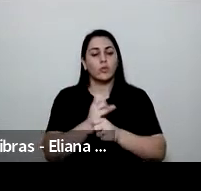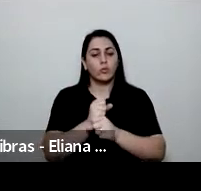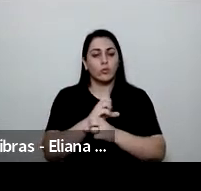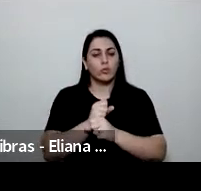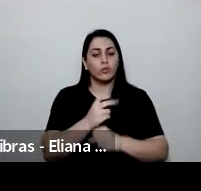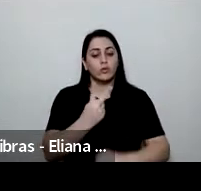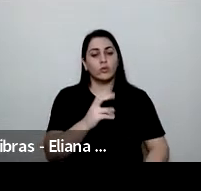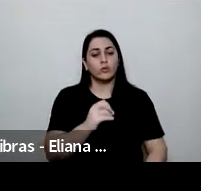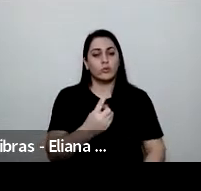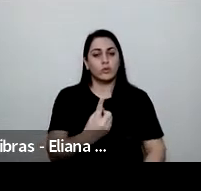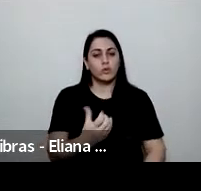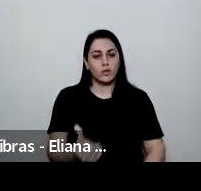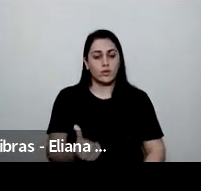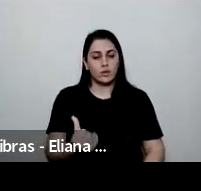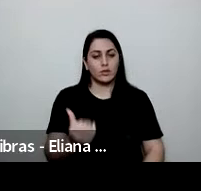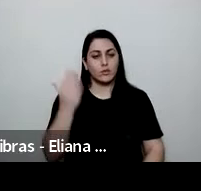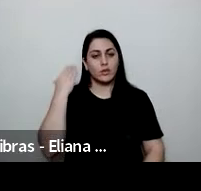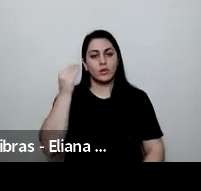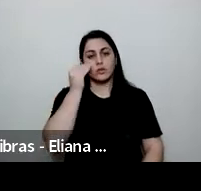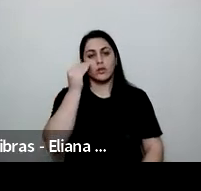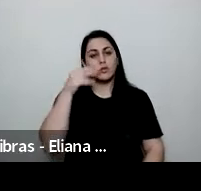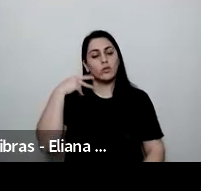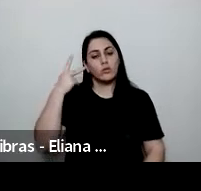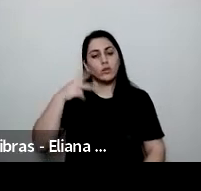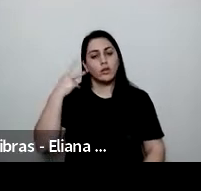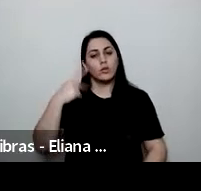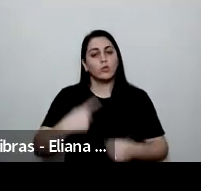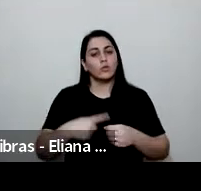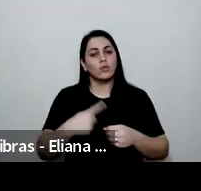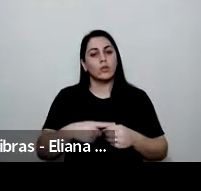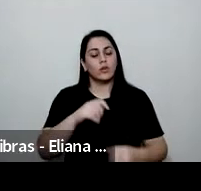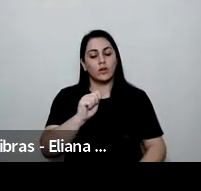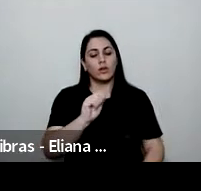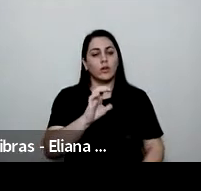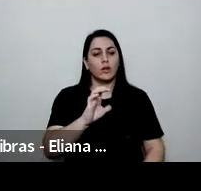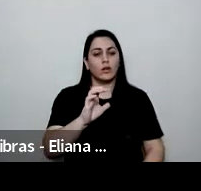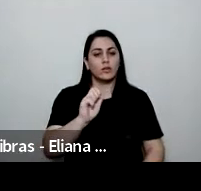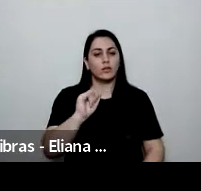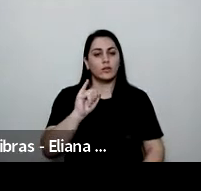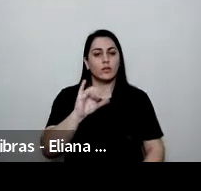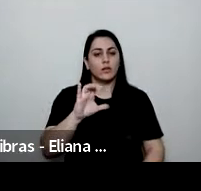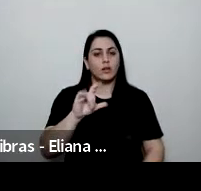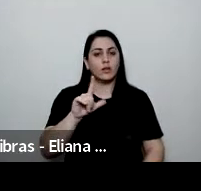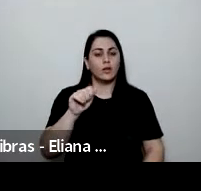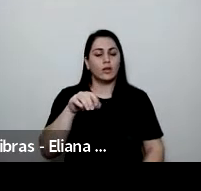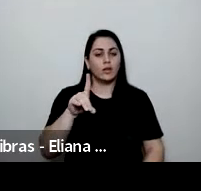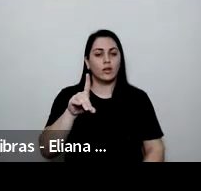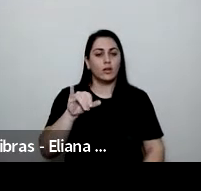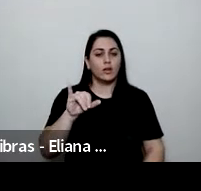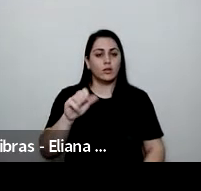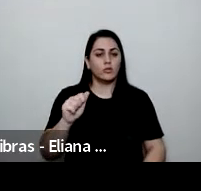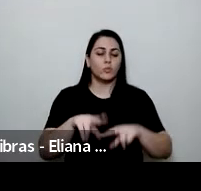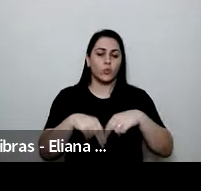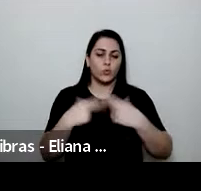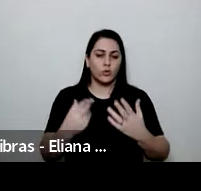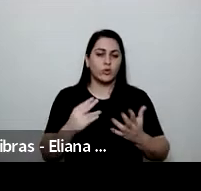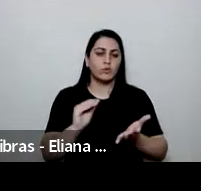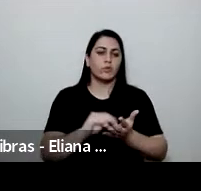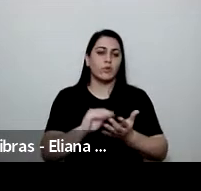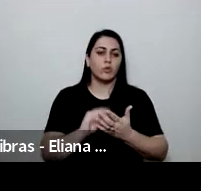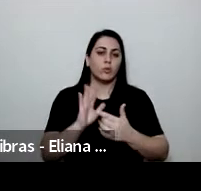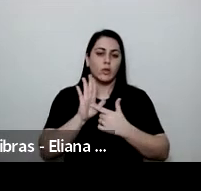2016 na fazendo correr o carro de vereador de Açailândia motivo pelo qual ele não conseguia quitação eleitoral